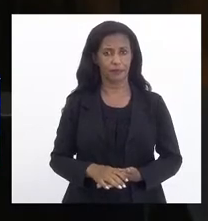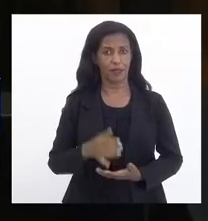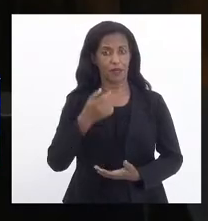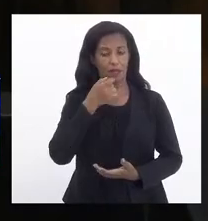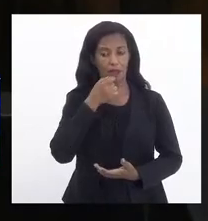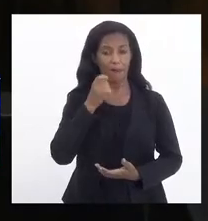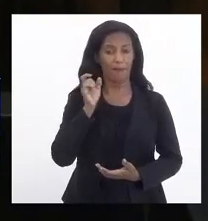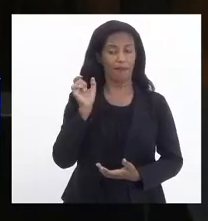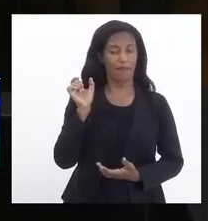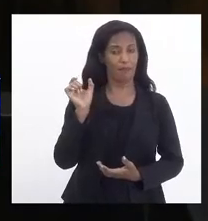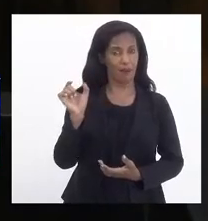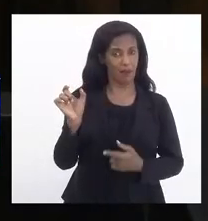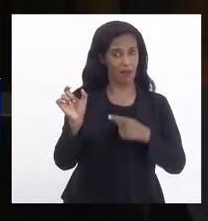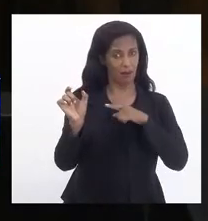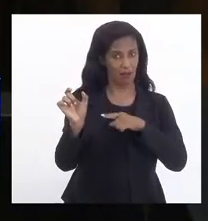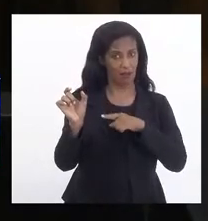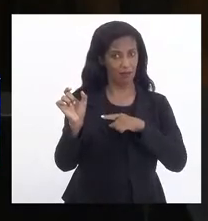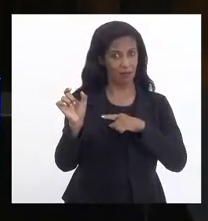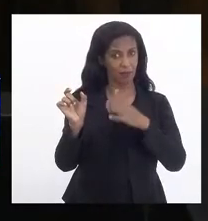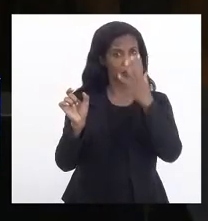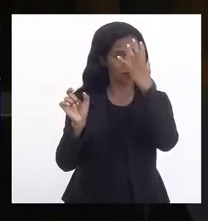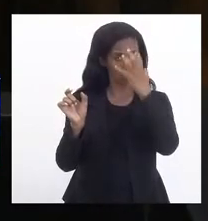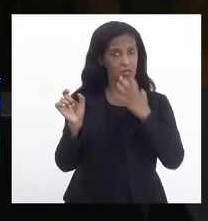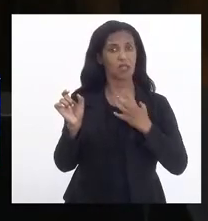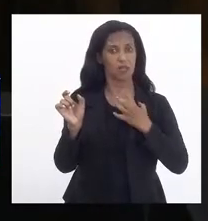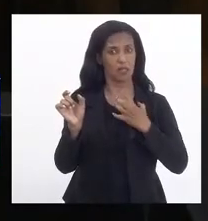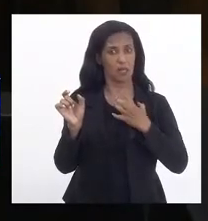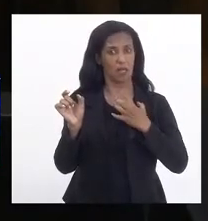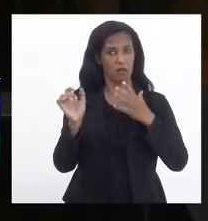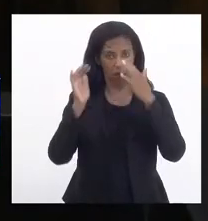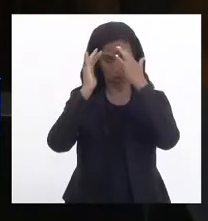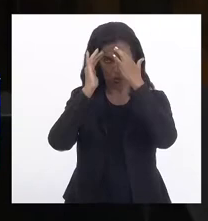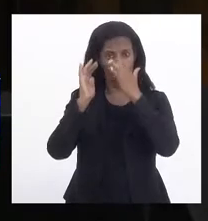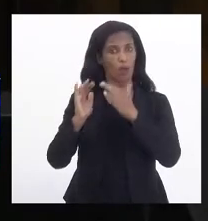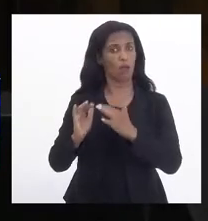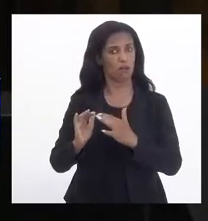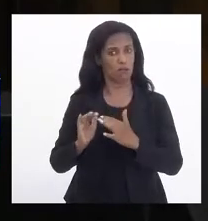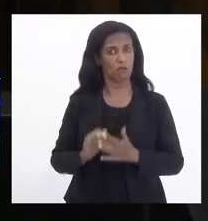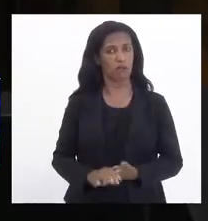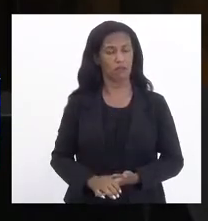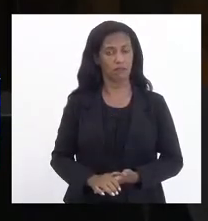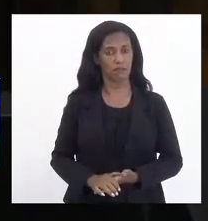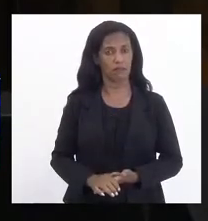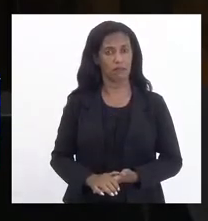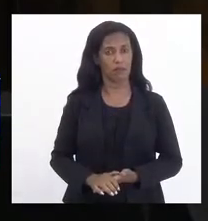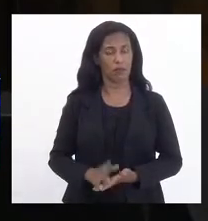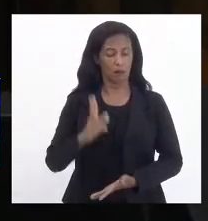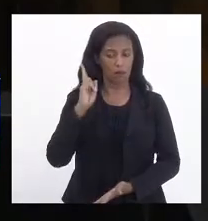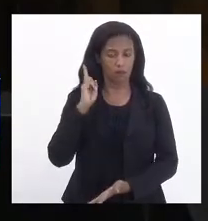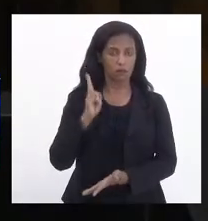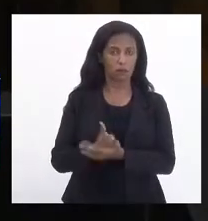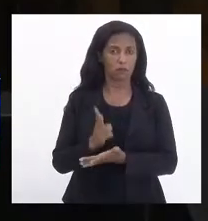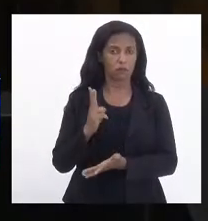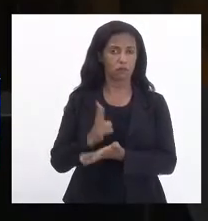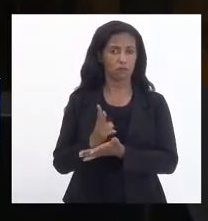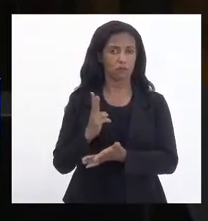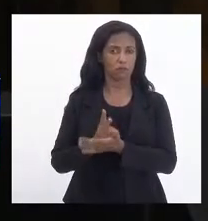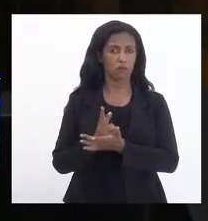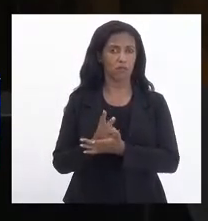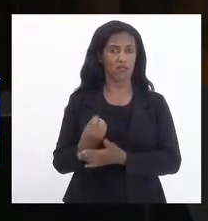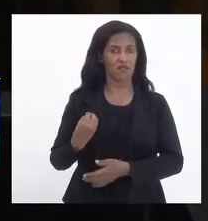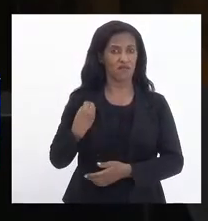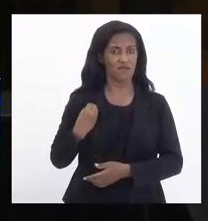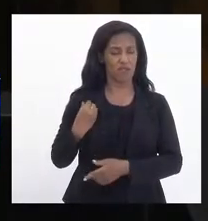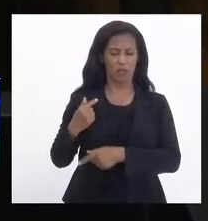palavra é algo que a gente deve manter e honrar. É algo que vai permanecer de geração em